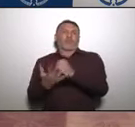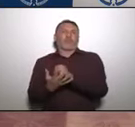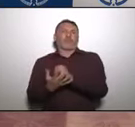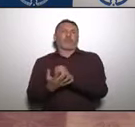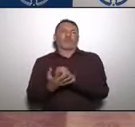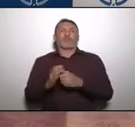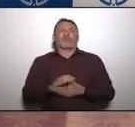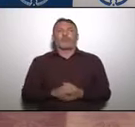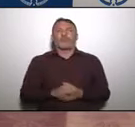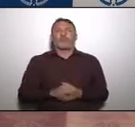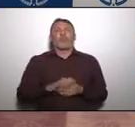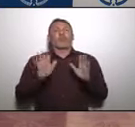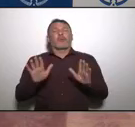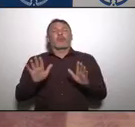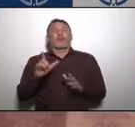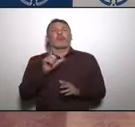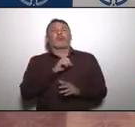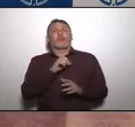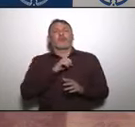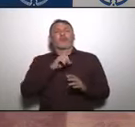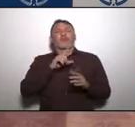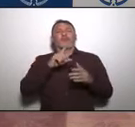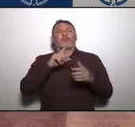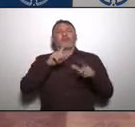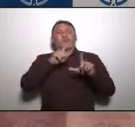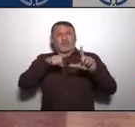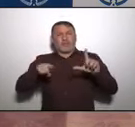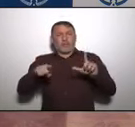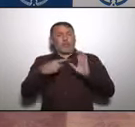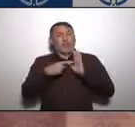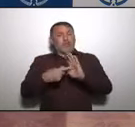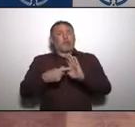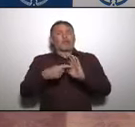dado que melhor representa efetivamente